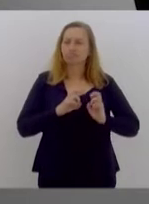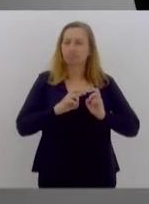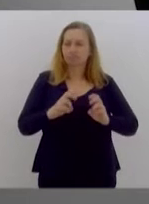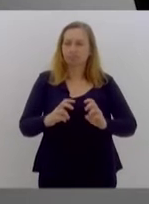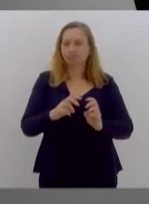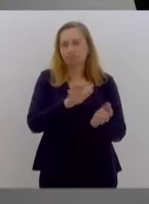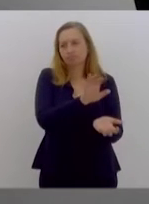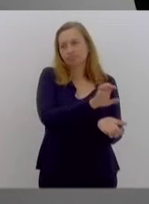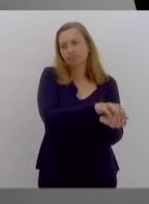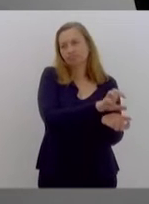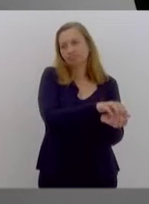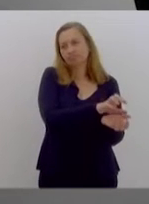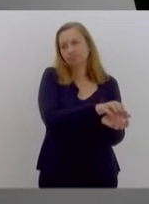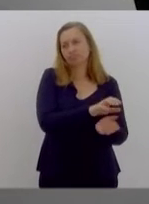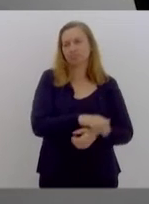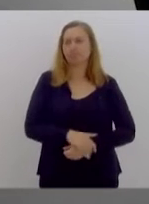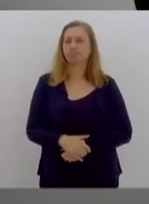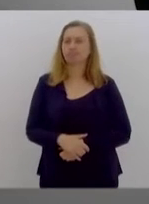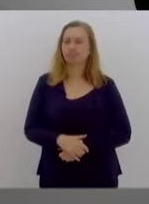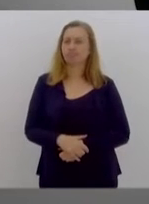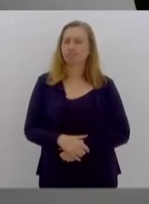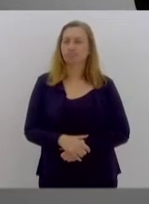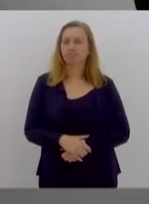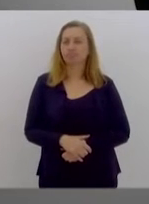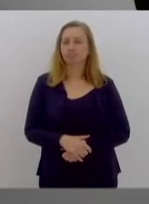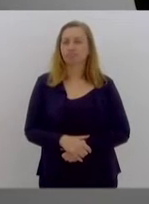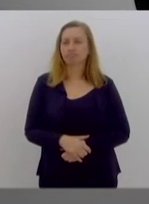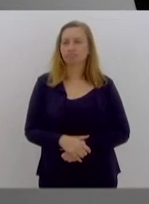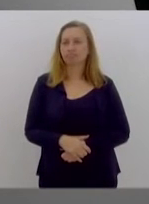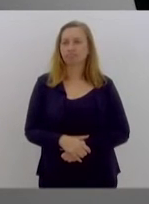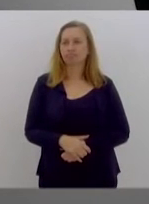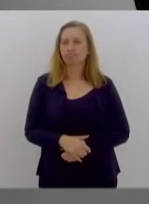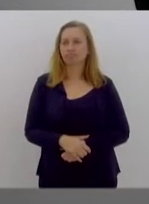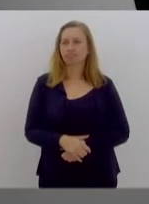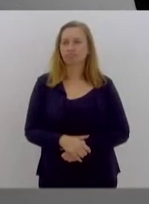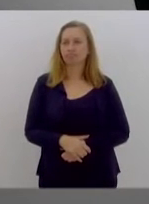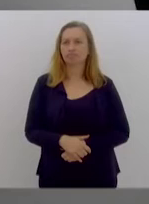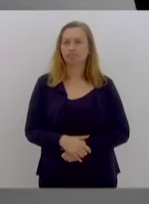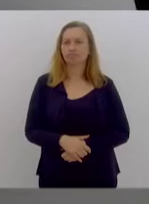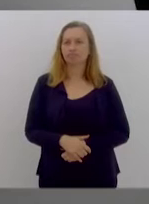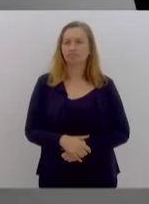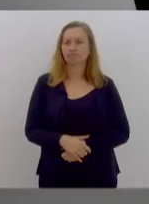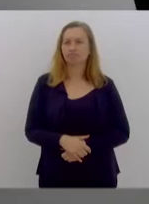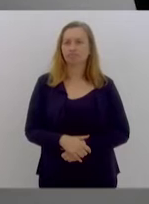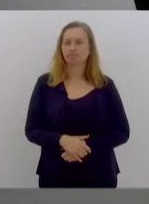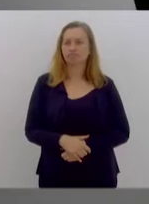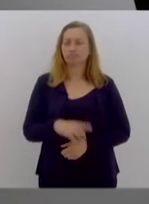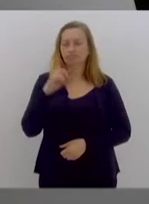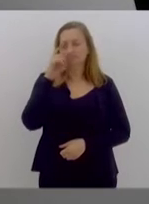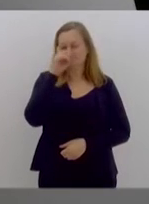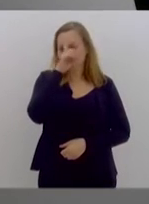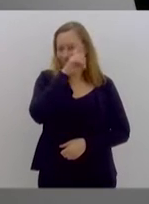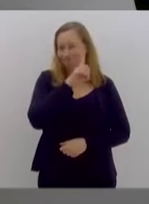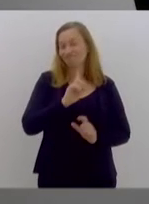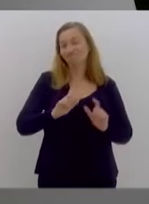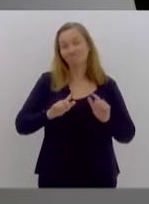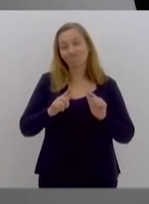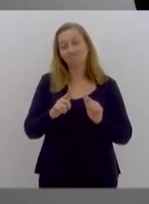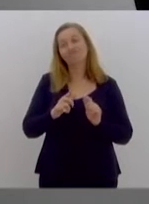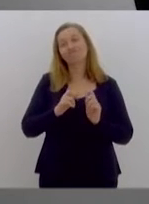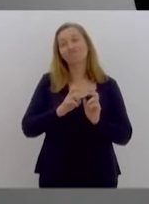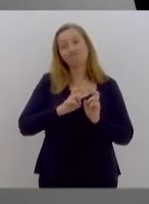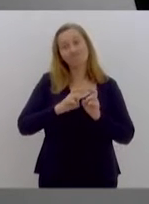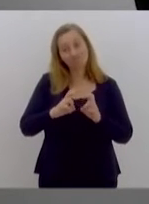Santa Cruz que ainda opera com deficiência mas